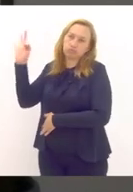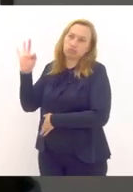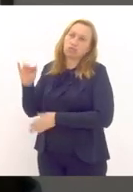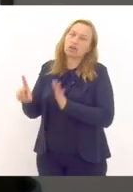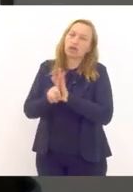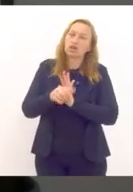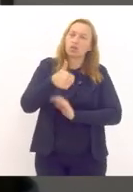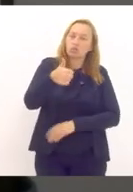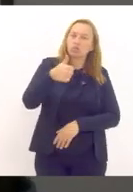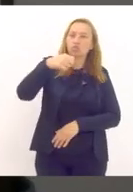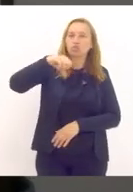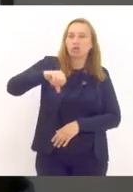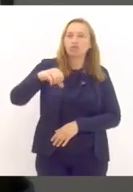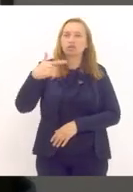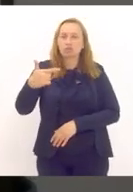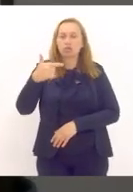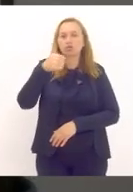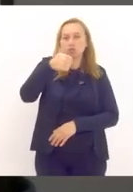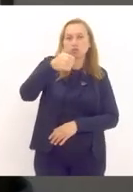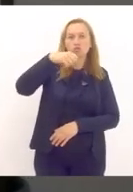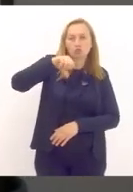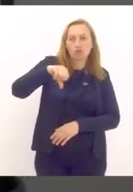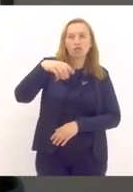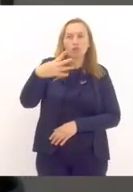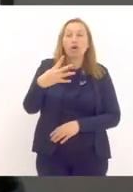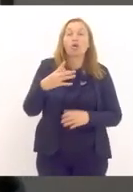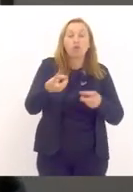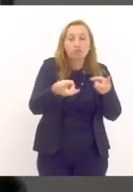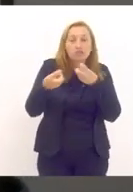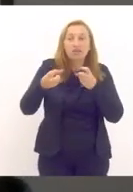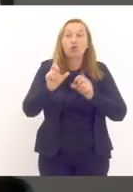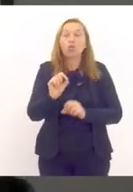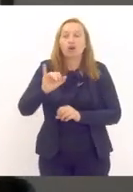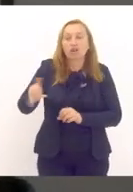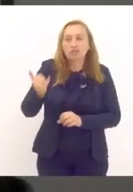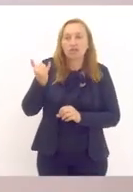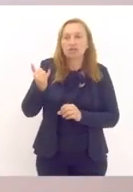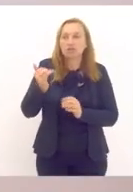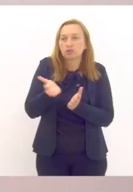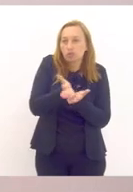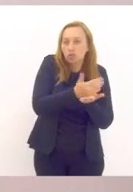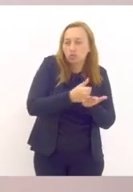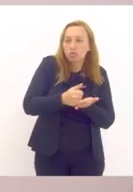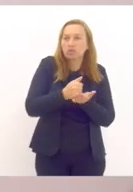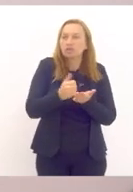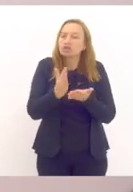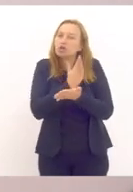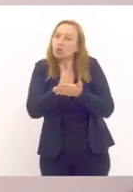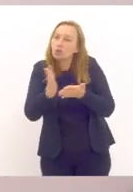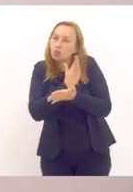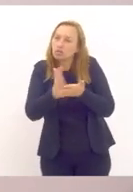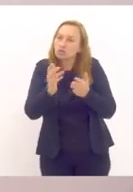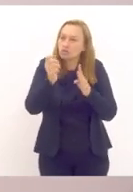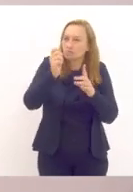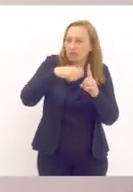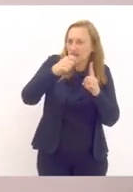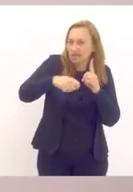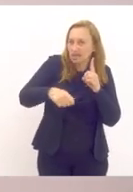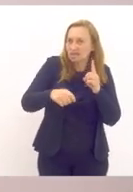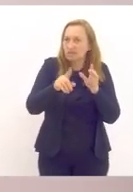192 e 194. E o que a gente observa é a inflação acumulada depois, nos meses seguintes, ela vem, de fato,